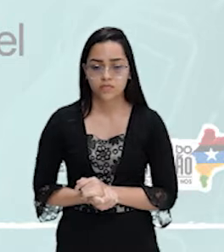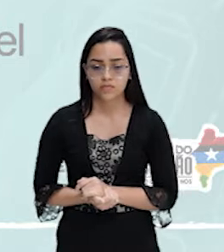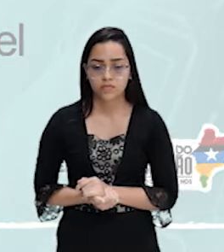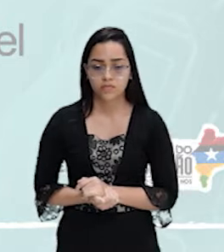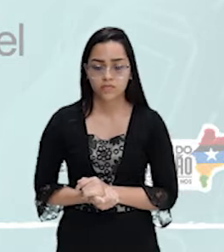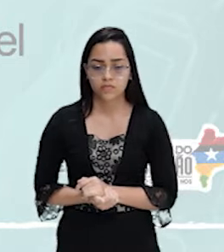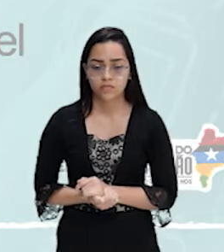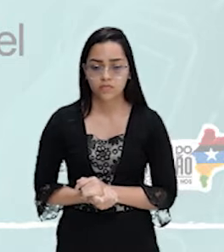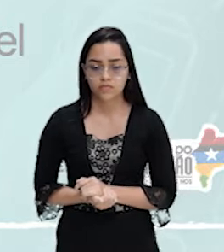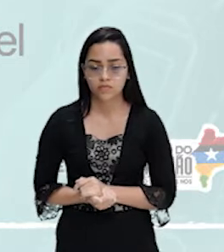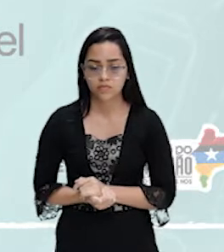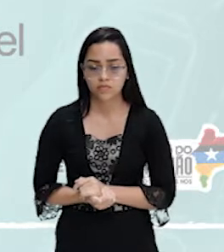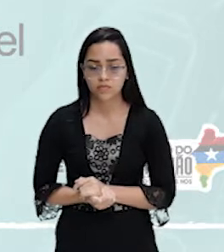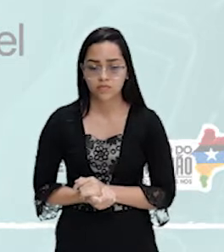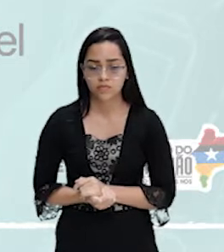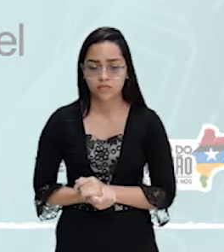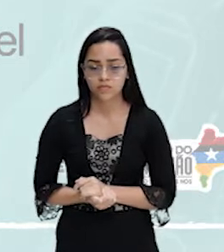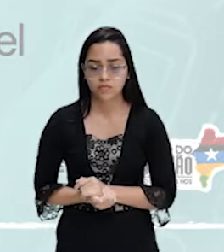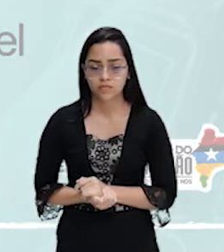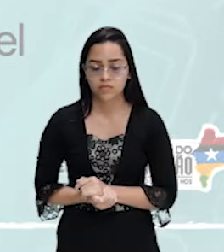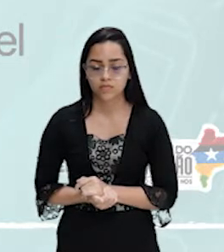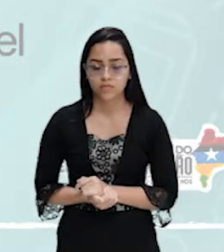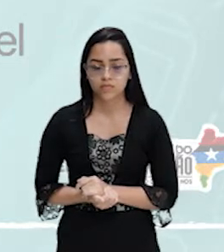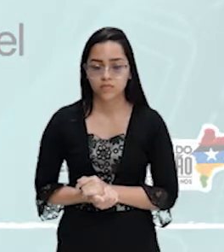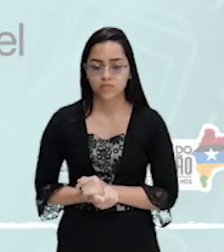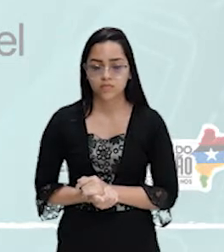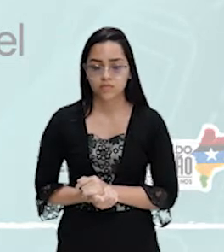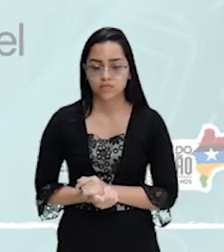300 mil crateras com diâmetro superior a 1 quilômetro.